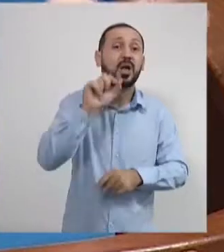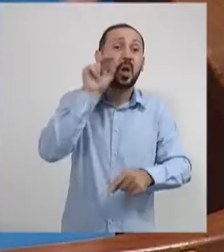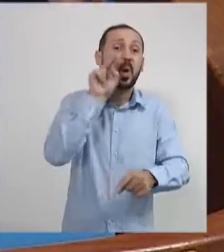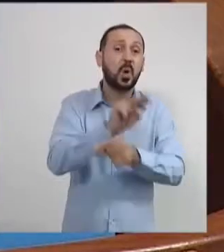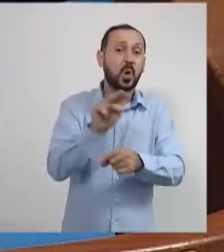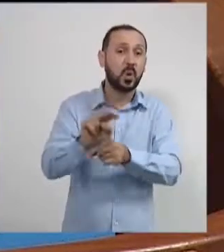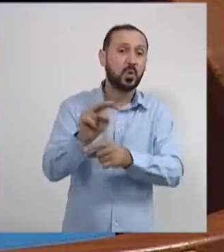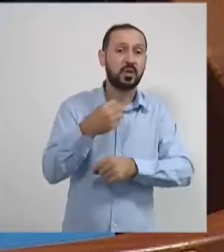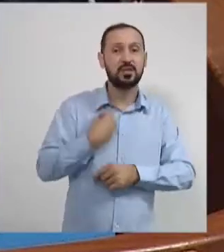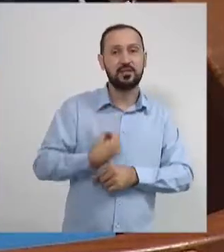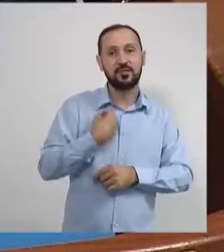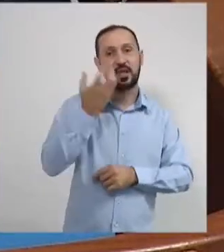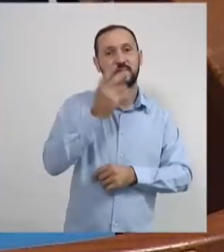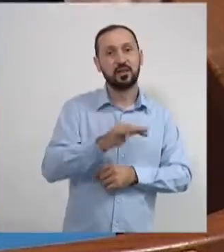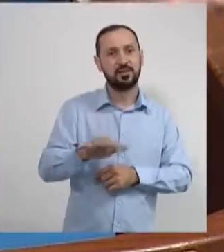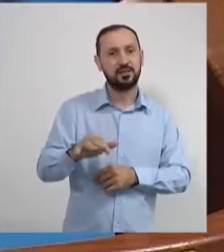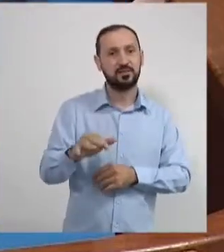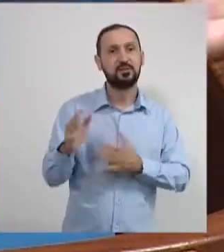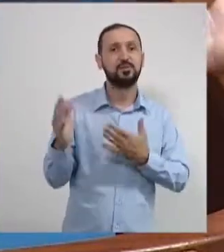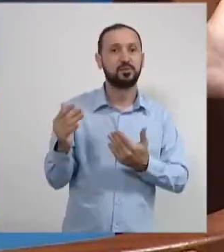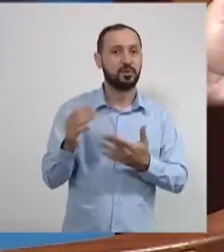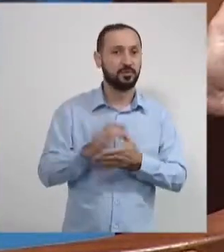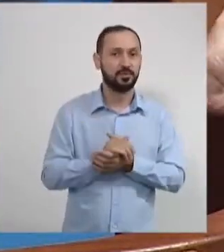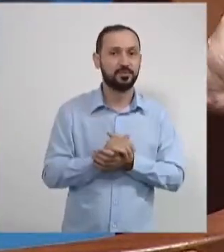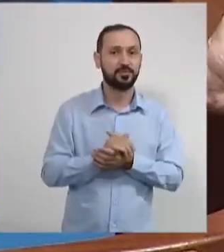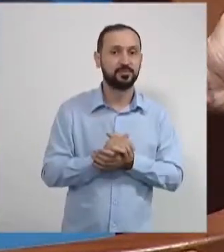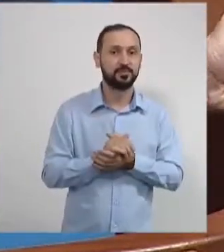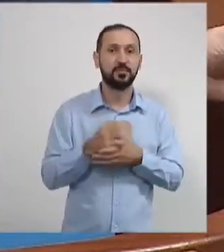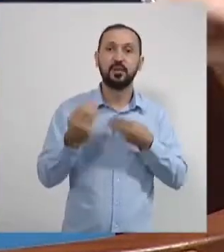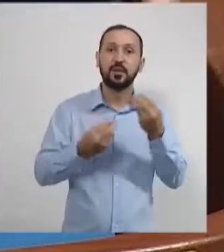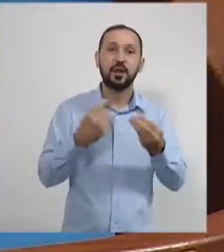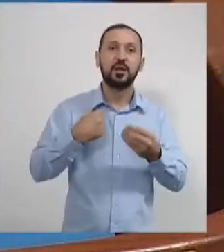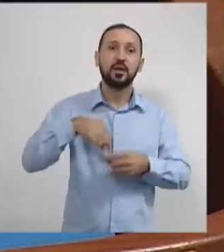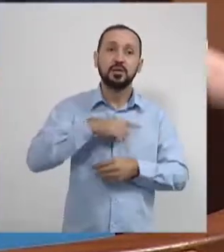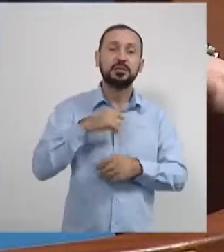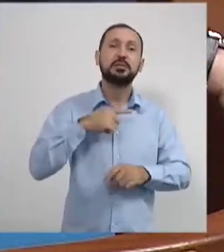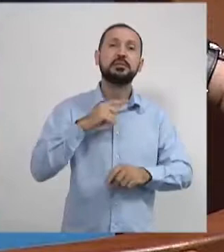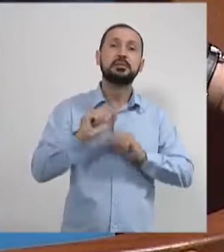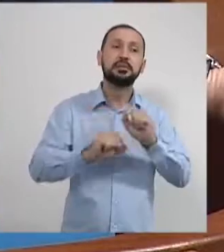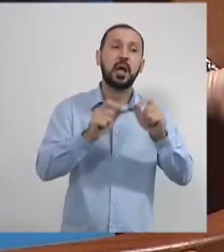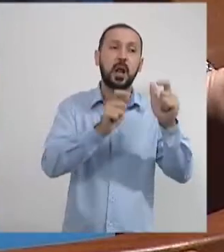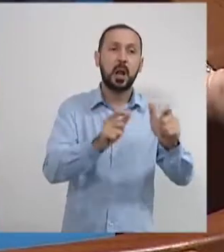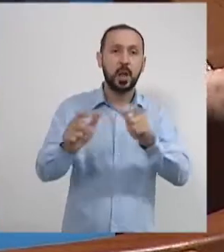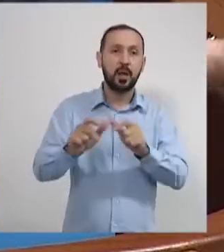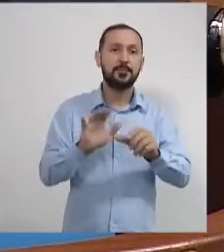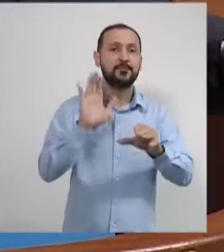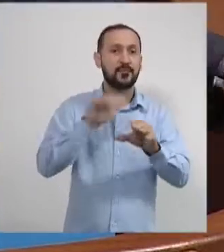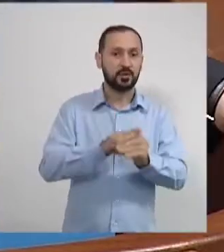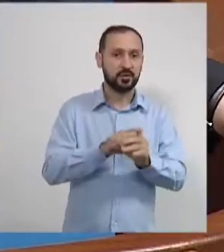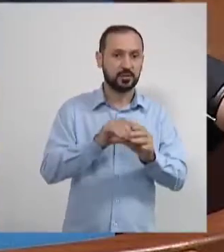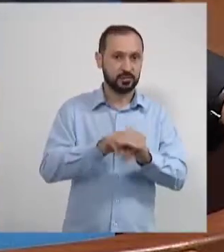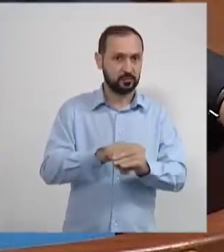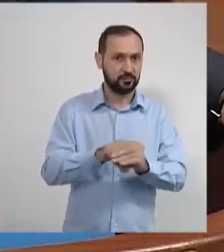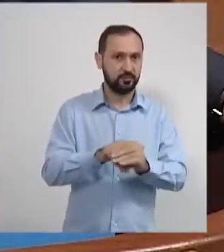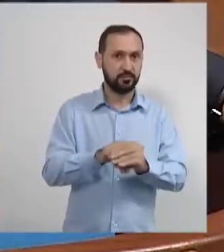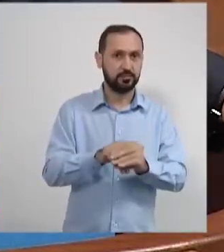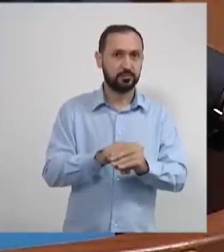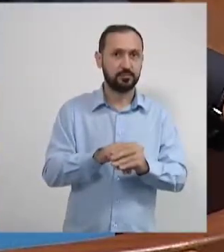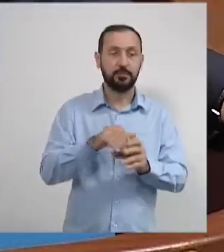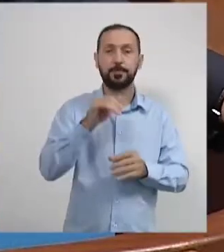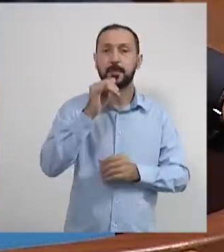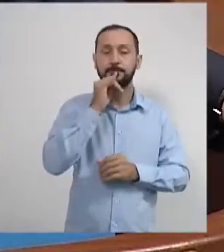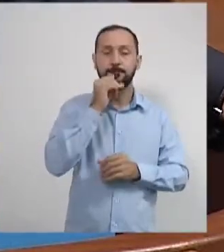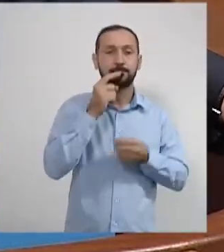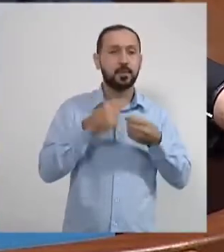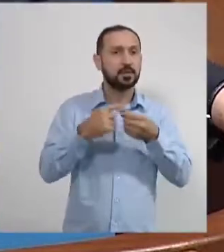cuidar, né, da vida das nossas crianças e dos adolescentes, possibilitar que nós tenhamos pontos de votação, não é? No caso de